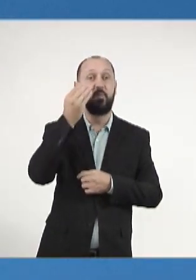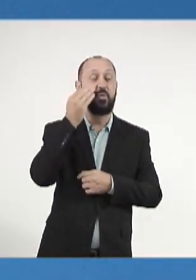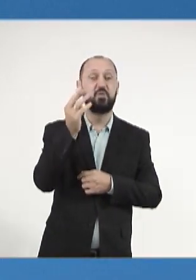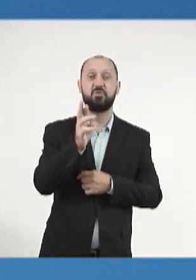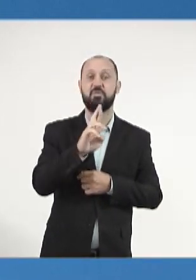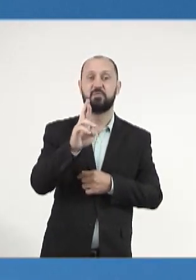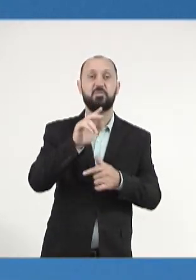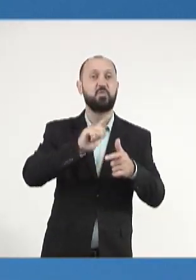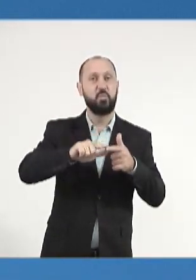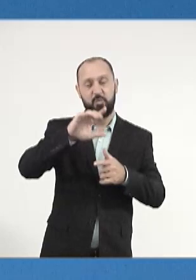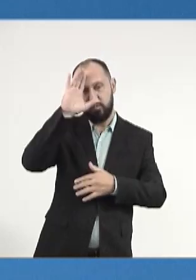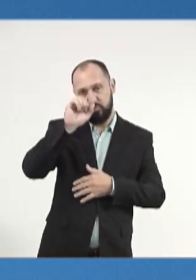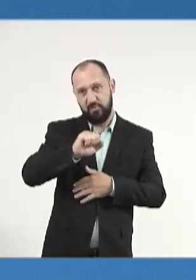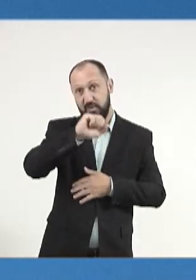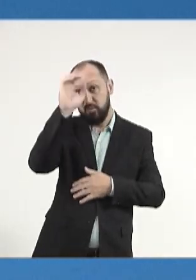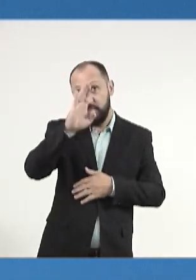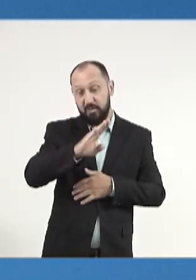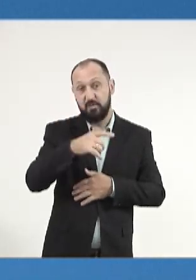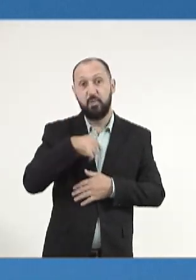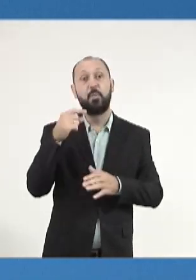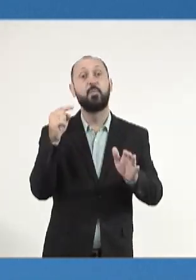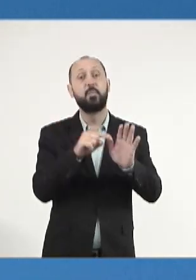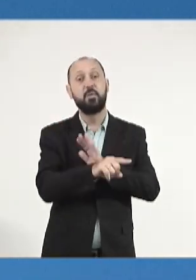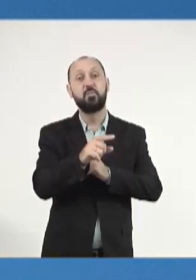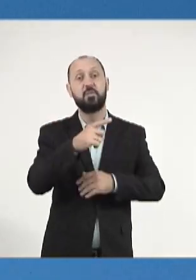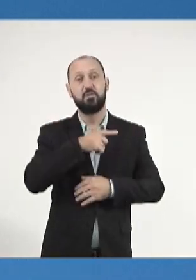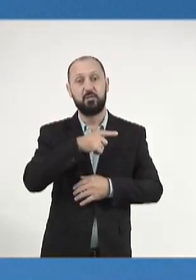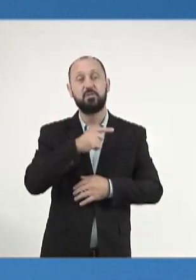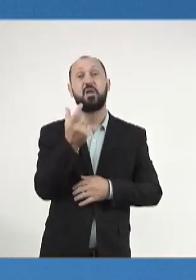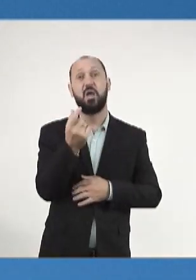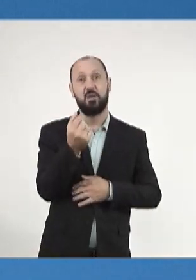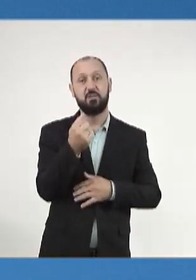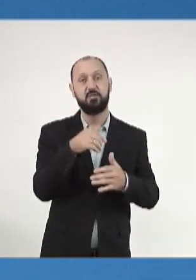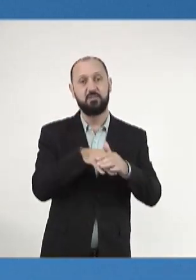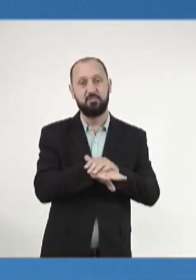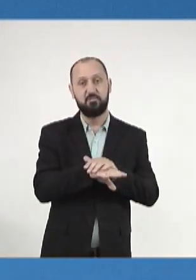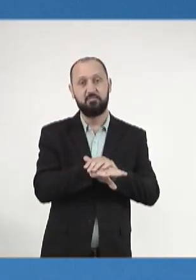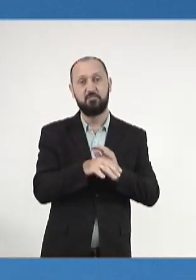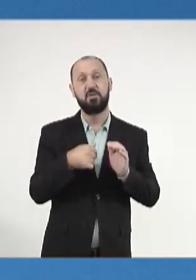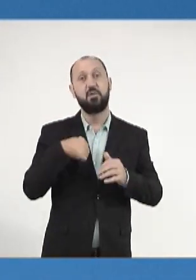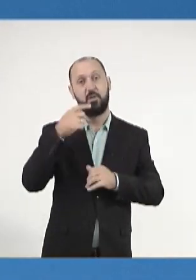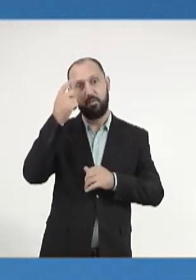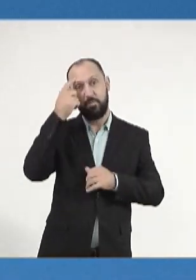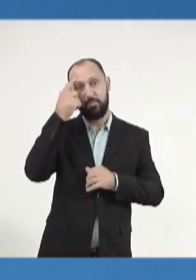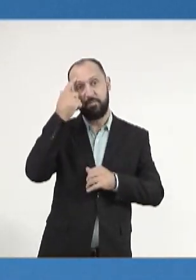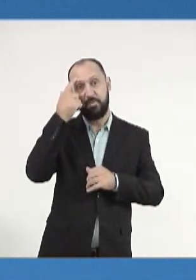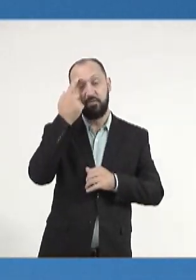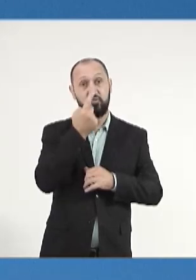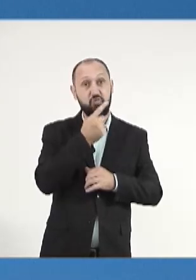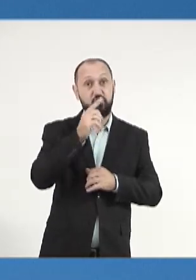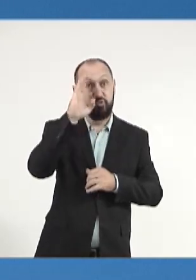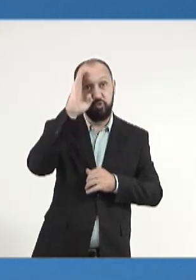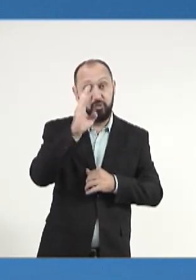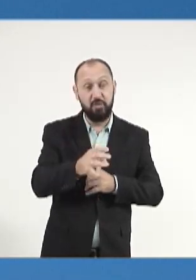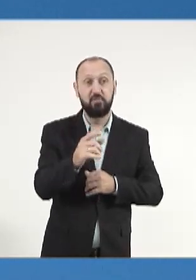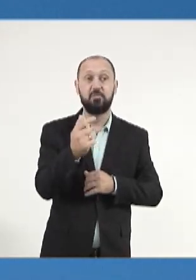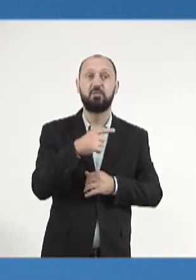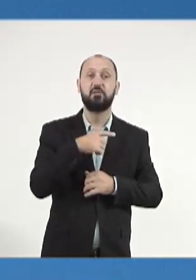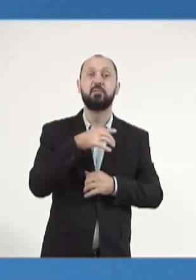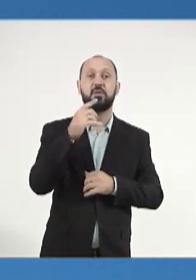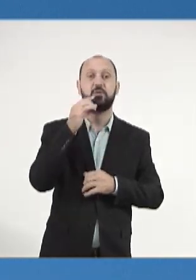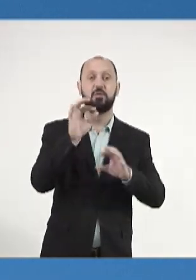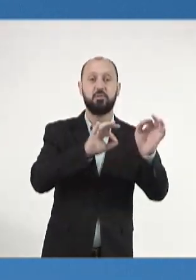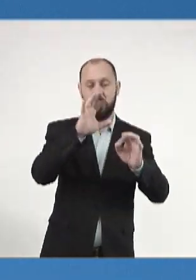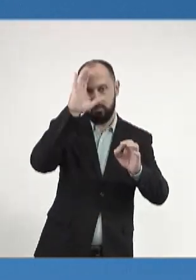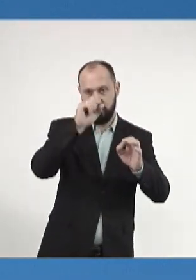reais para resolver o problema do Brasil. Pergunto, tem espaço orçamentário para isso? Eu penso que de uma vez só não, mas se o governo federal